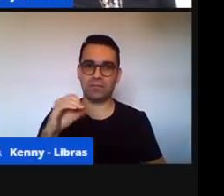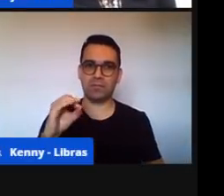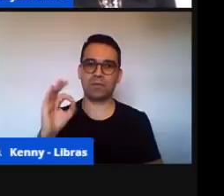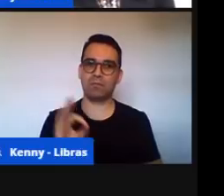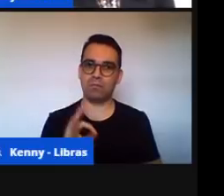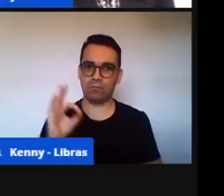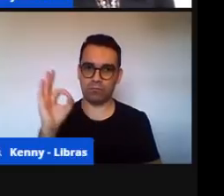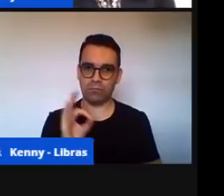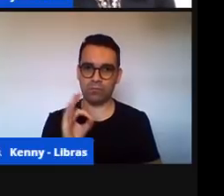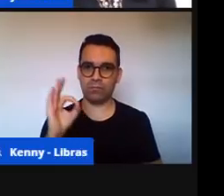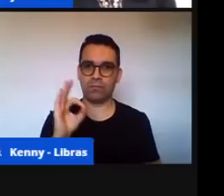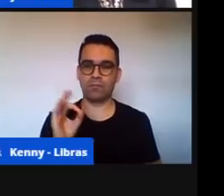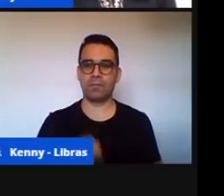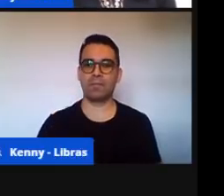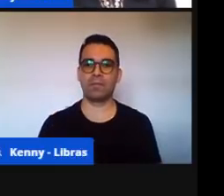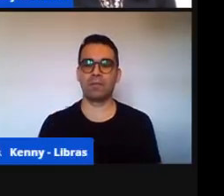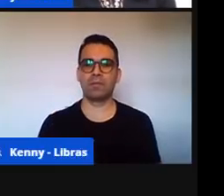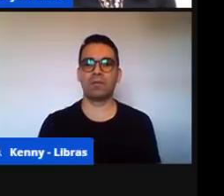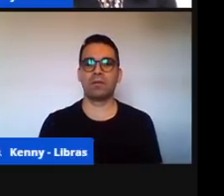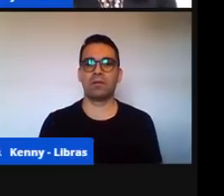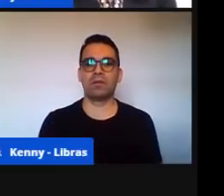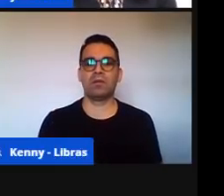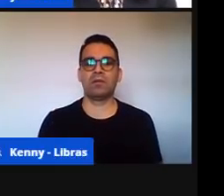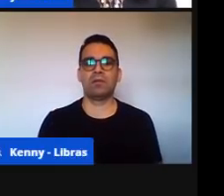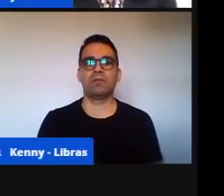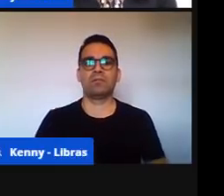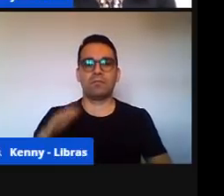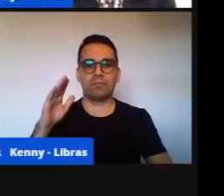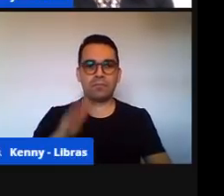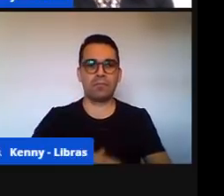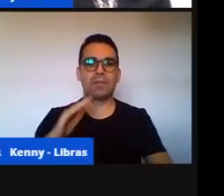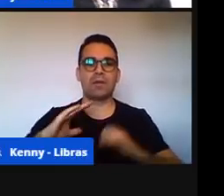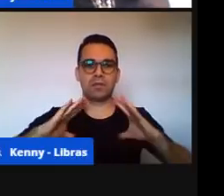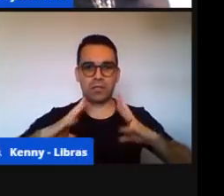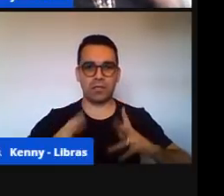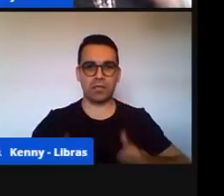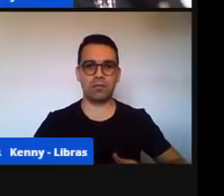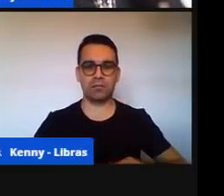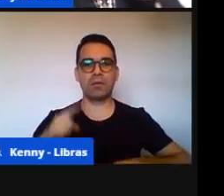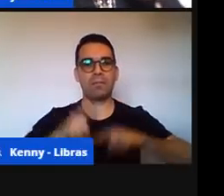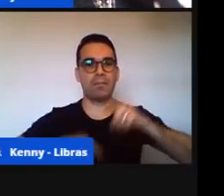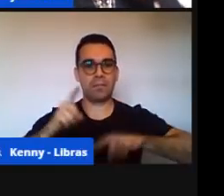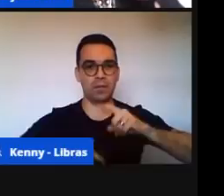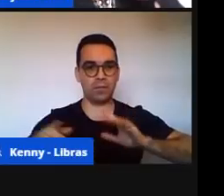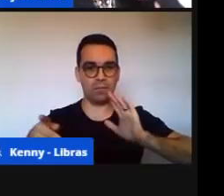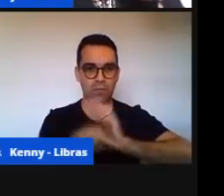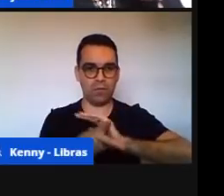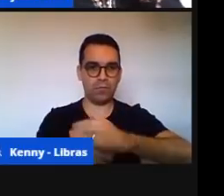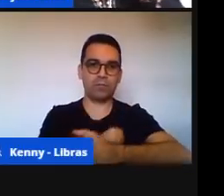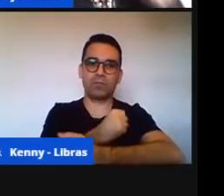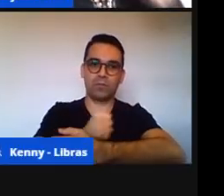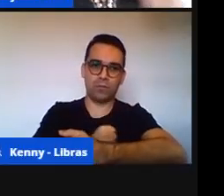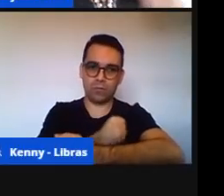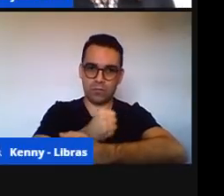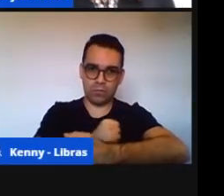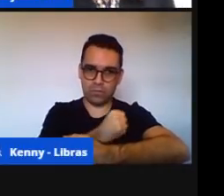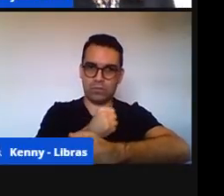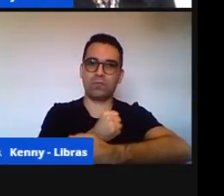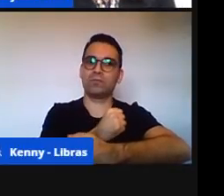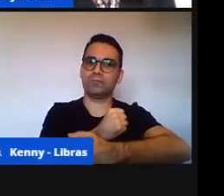Verificar o estoque, manter a limpeza diária dos estoques, manter o cuidado com os produtos que